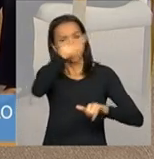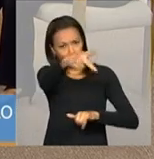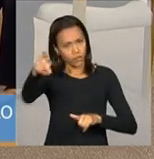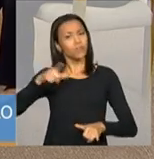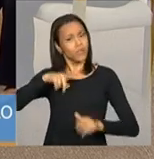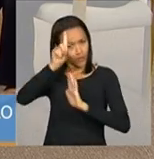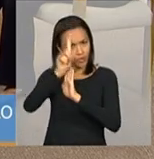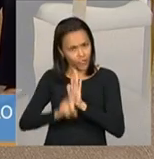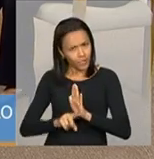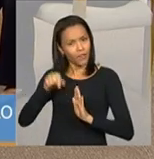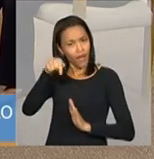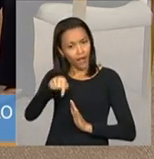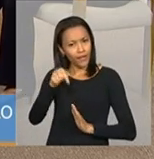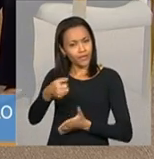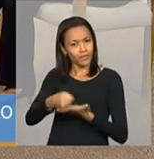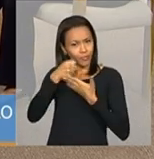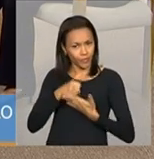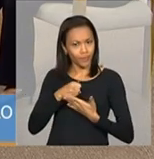aos benefícios?